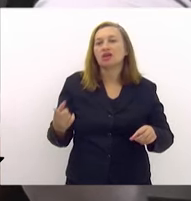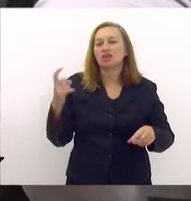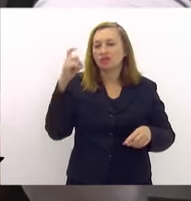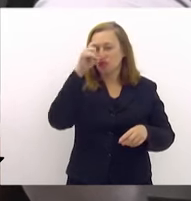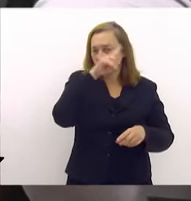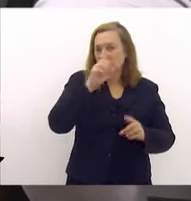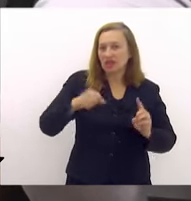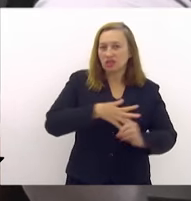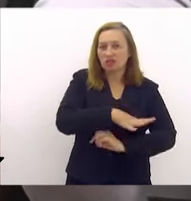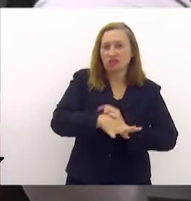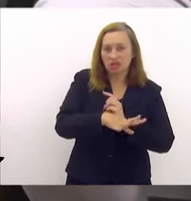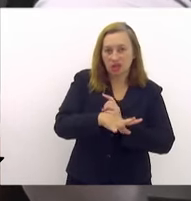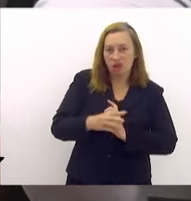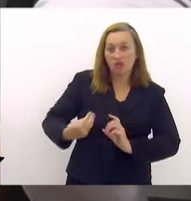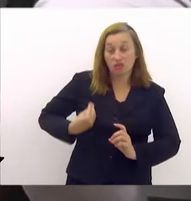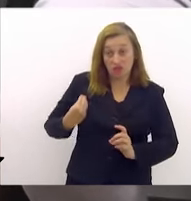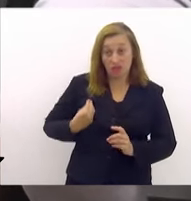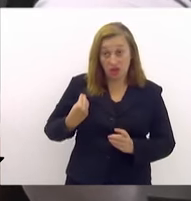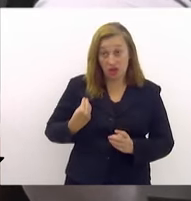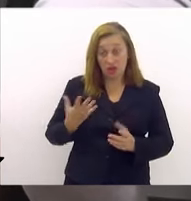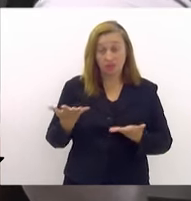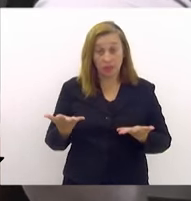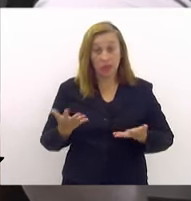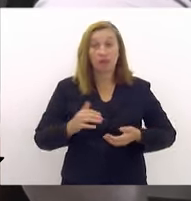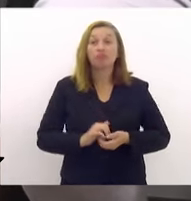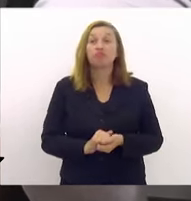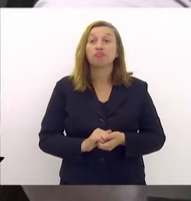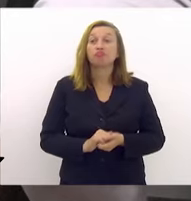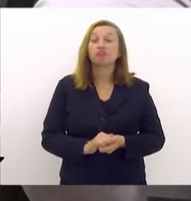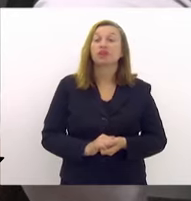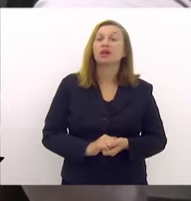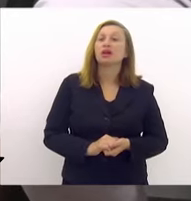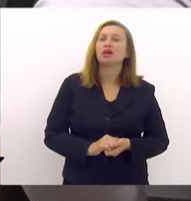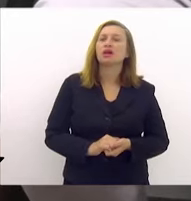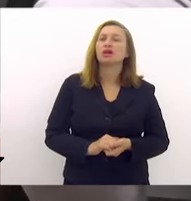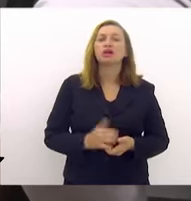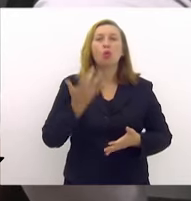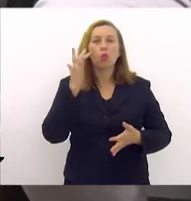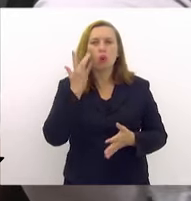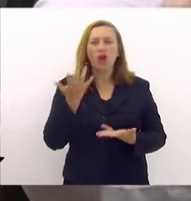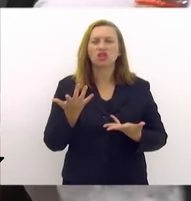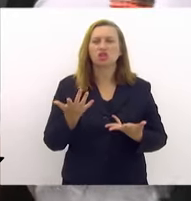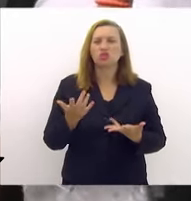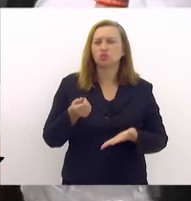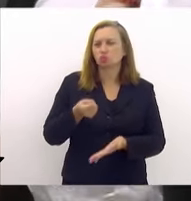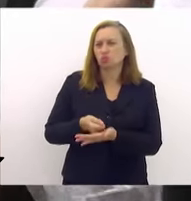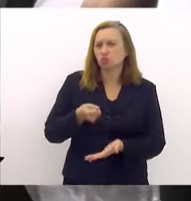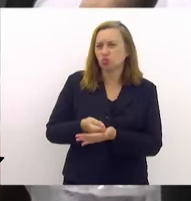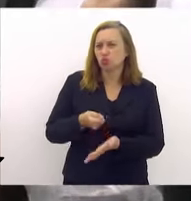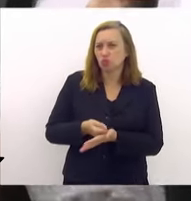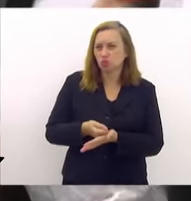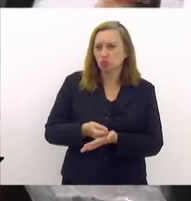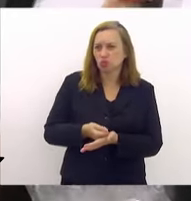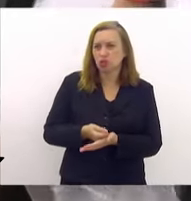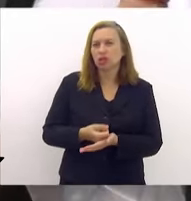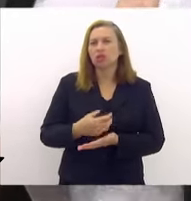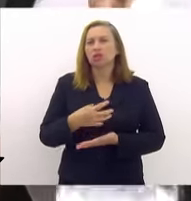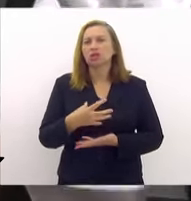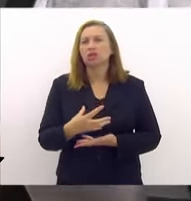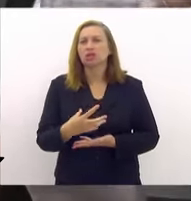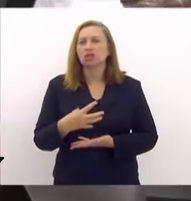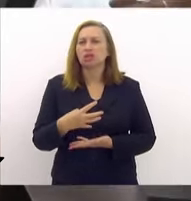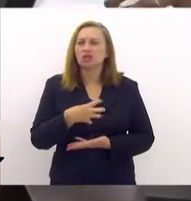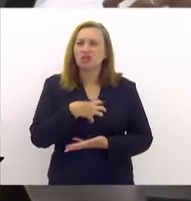que contribuiu para que os levasse à criminalidade. Eu acho que essa é uma exigência que acaba sendo restritiva, né? Se a